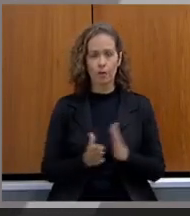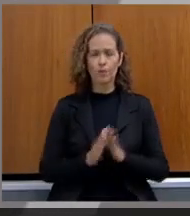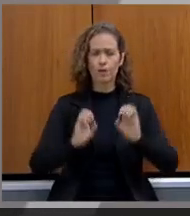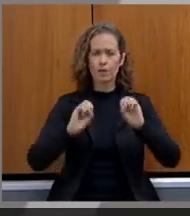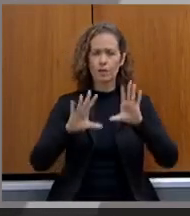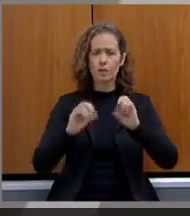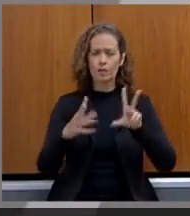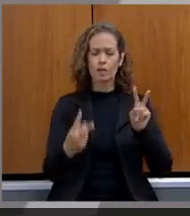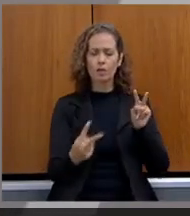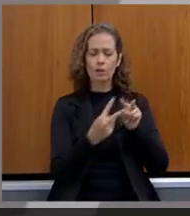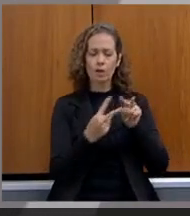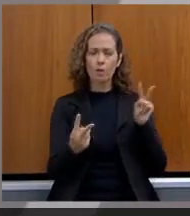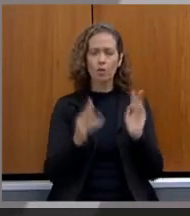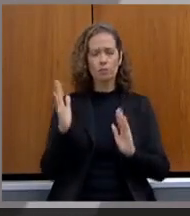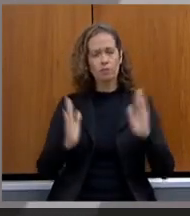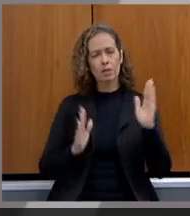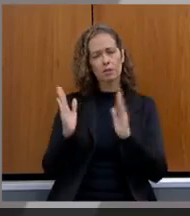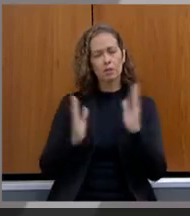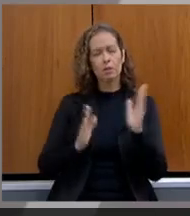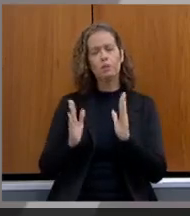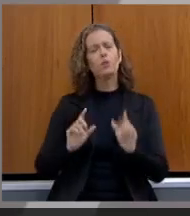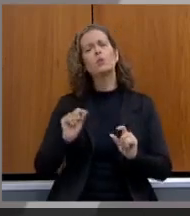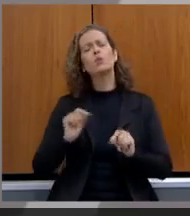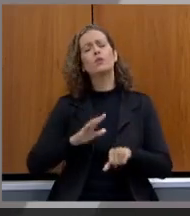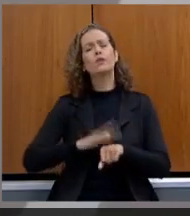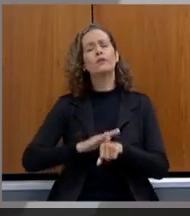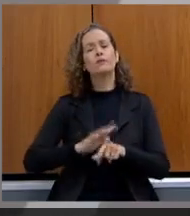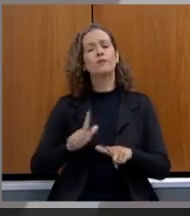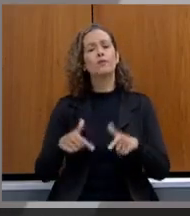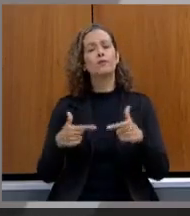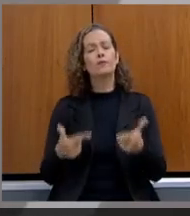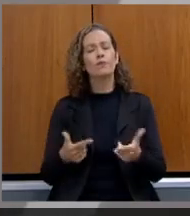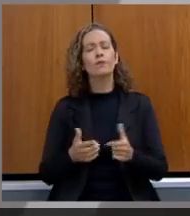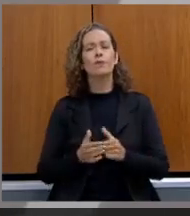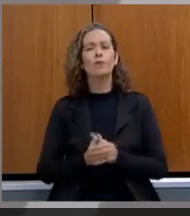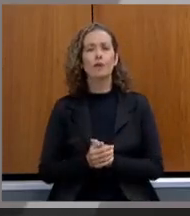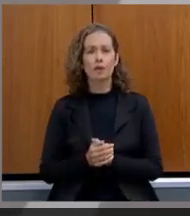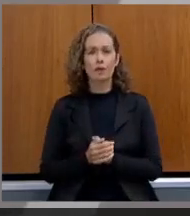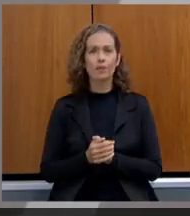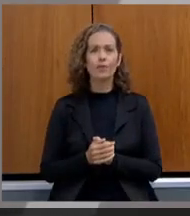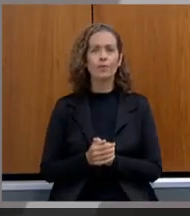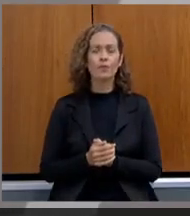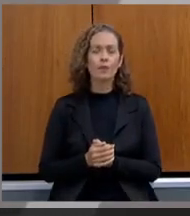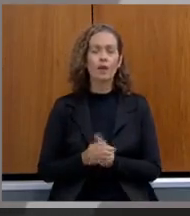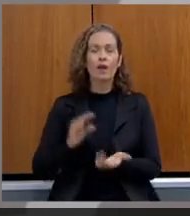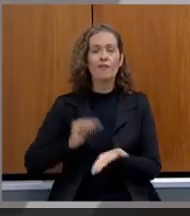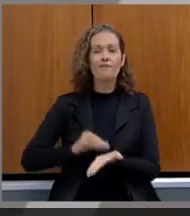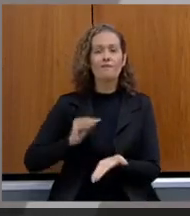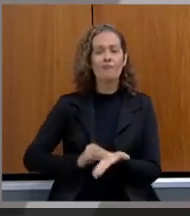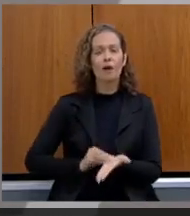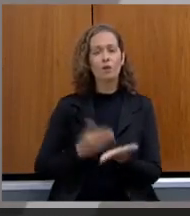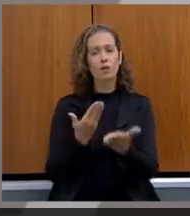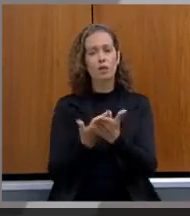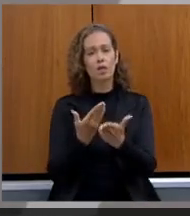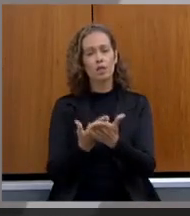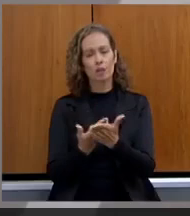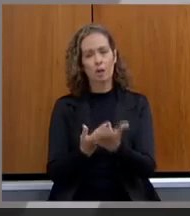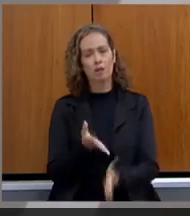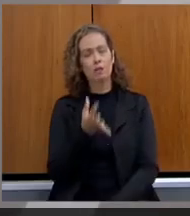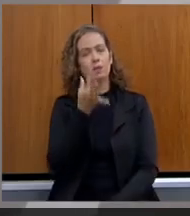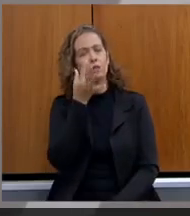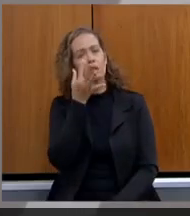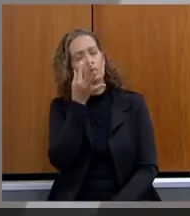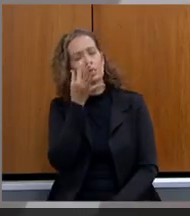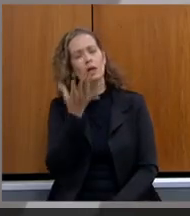o que foi feito para reduzir os efeitos da ausência das aulas presenciais em todo o